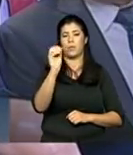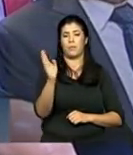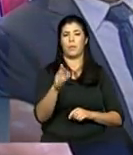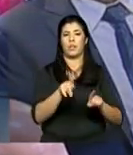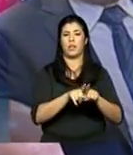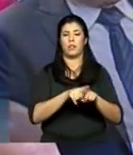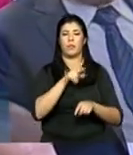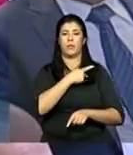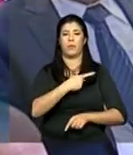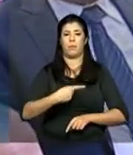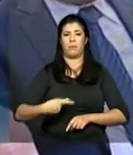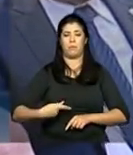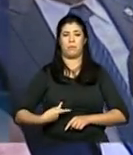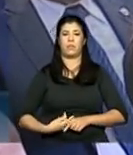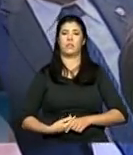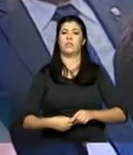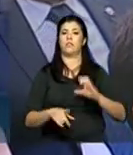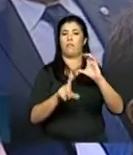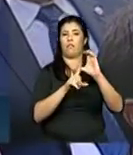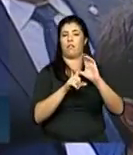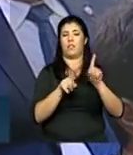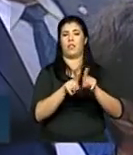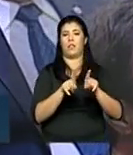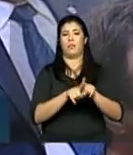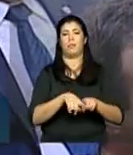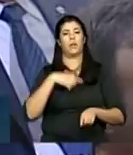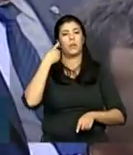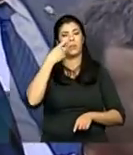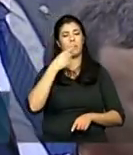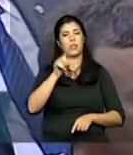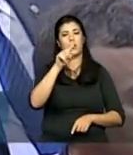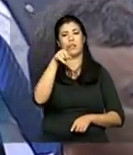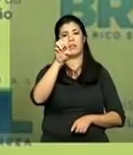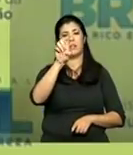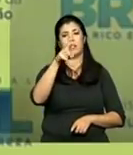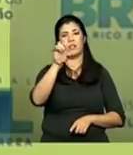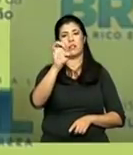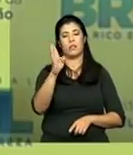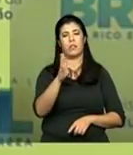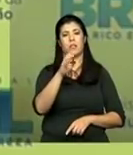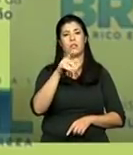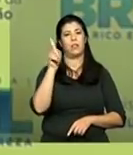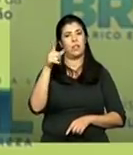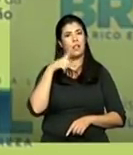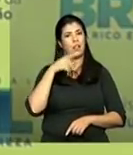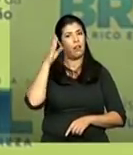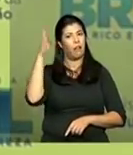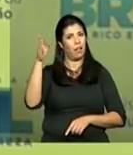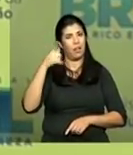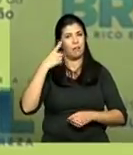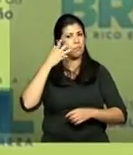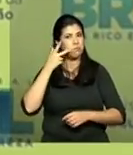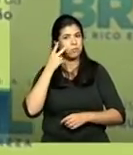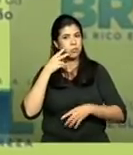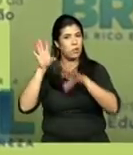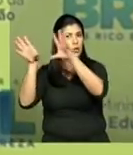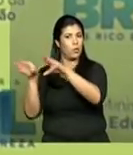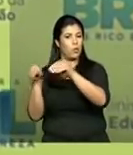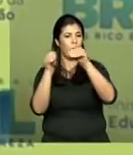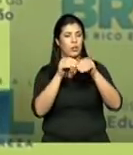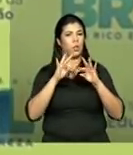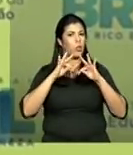Assembleia Legislativa do Estado do Ceará, deputado Zezinho Albuquerque, estou preocupado porque o Ceará está acéfalo.